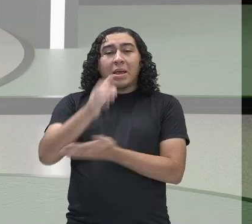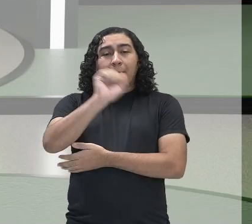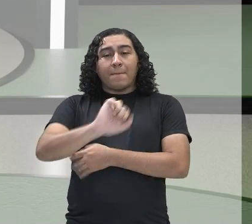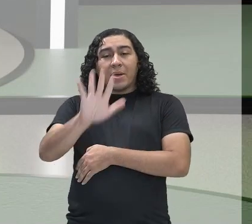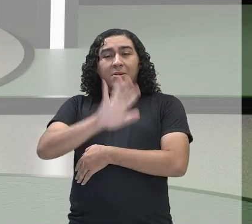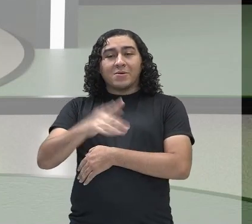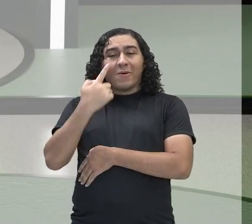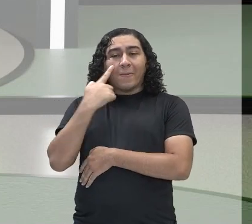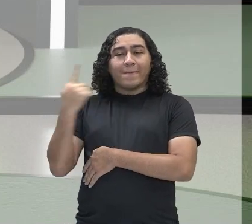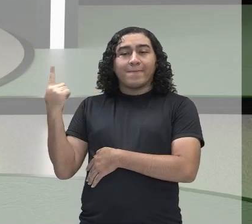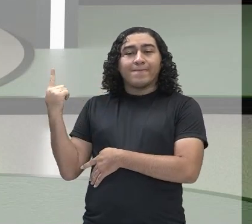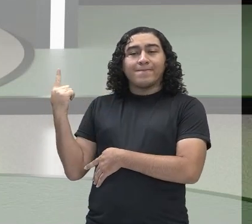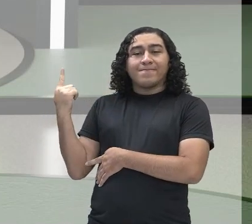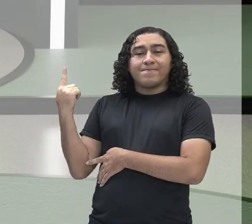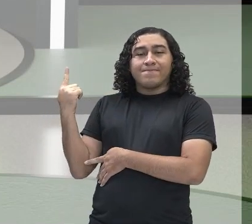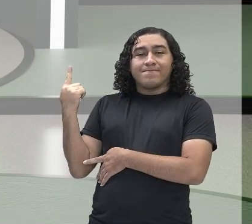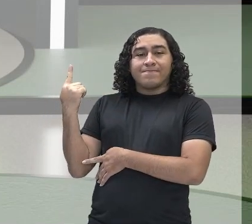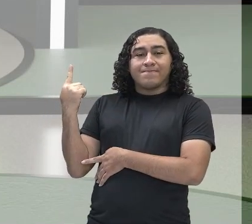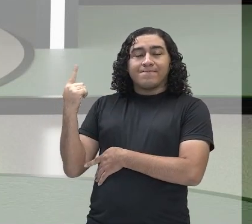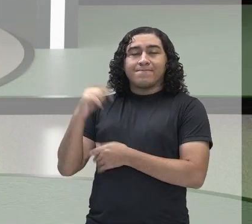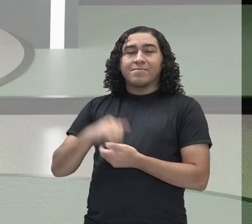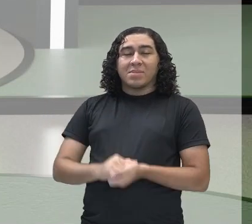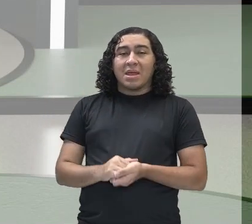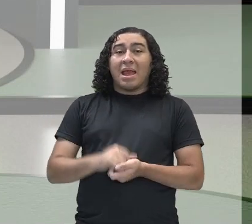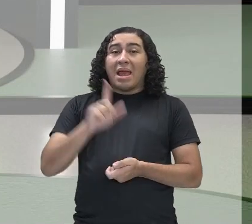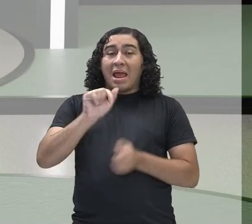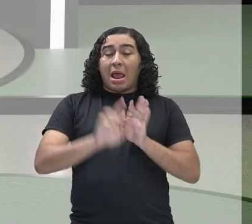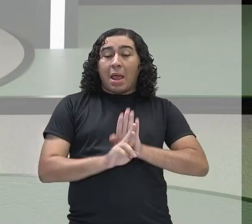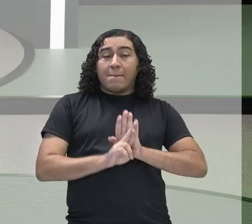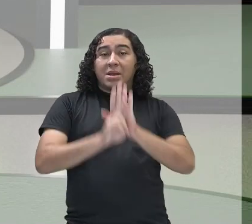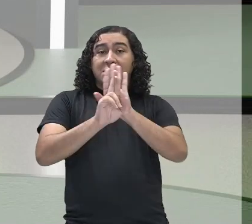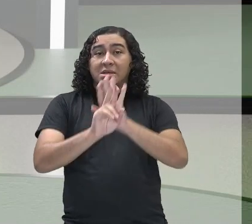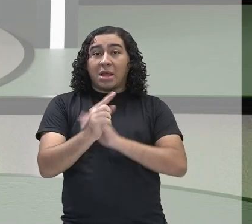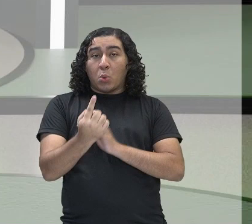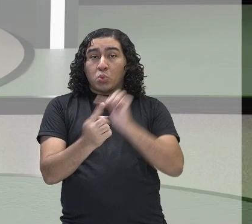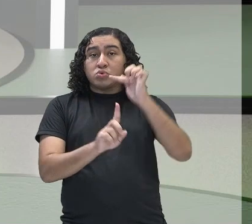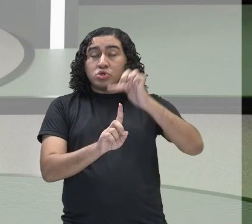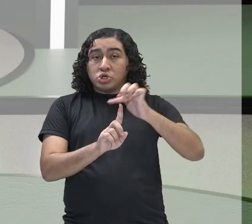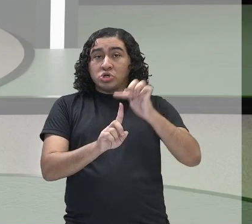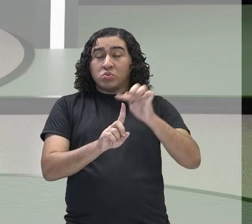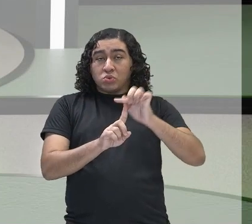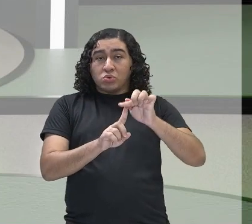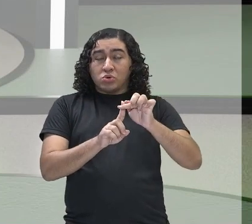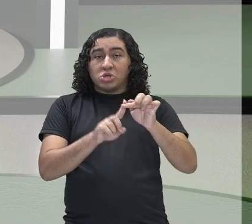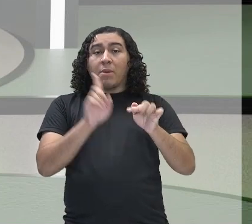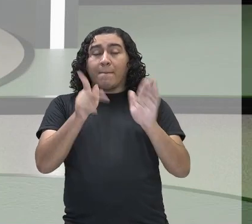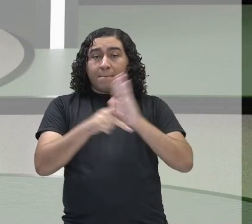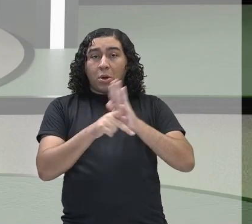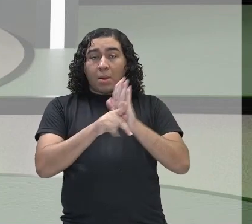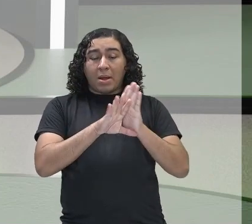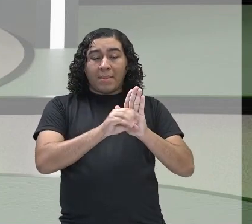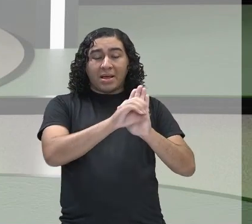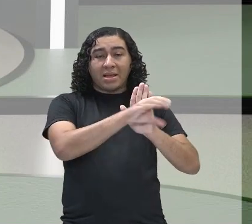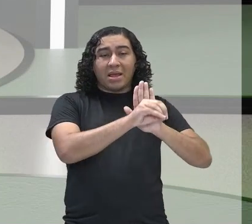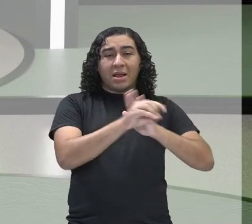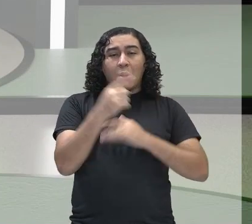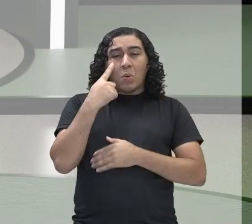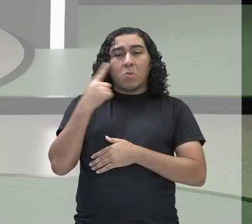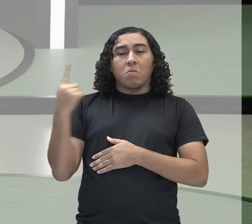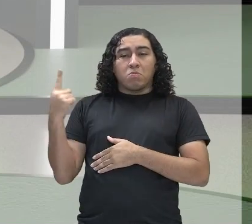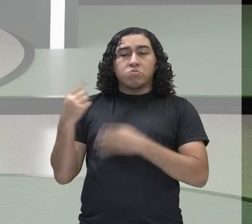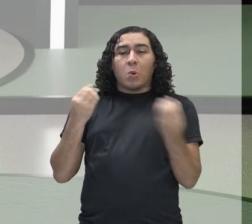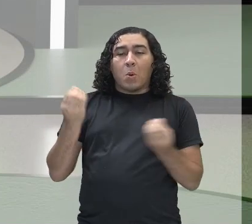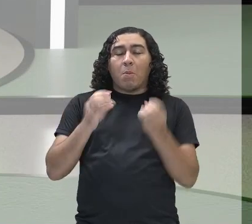imagem que faz uma representação de um tipo de béria onde a gente já consegue observar né como